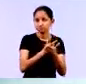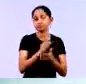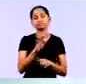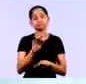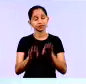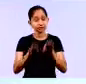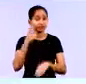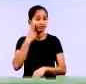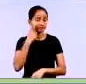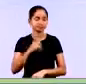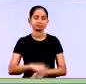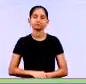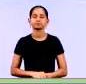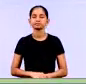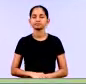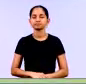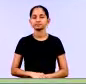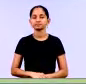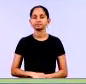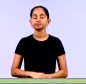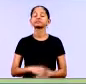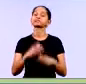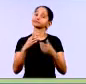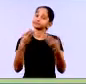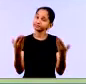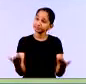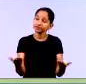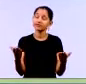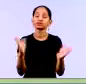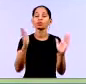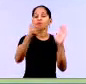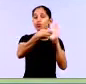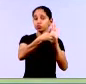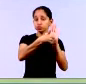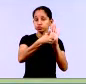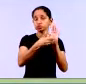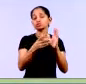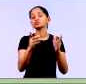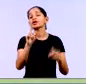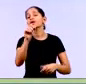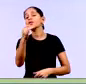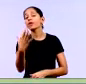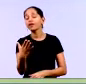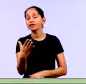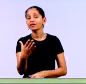ok? E, logicamente, um que ficou faltando, professor, é a